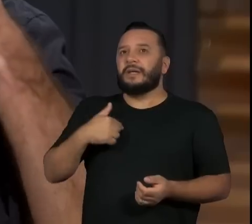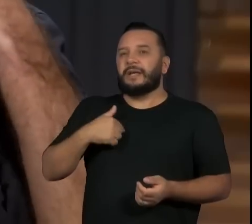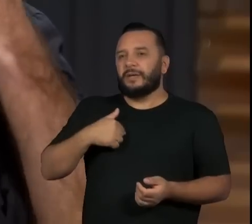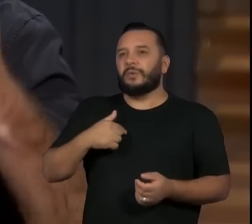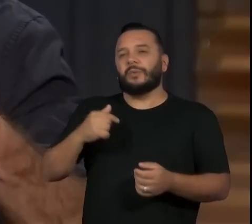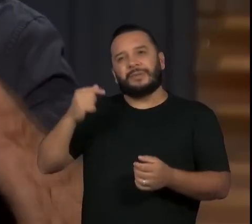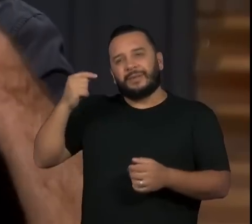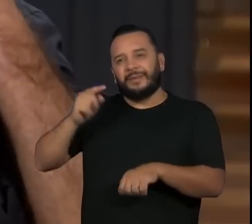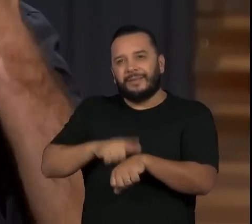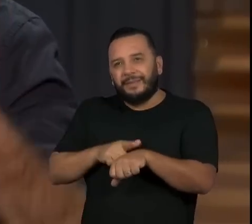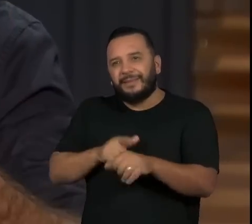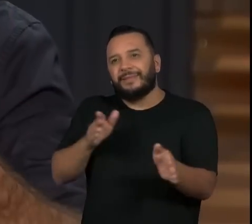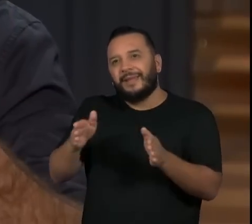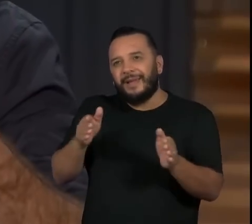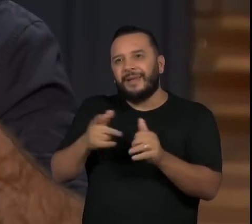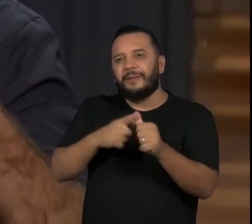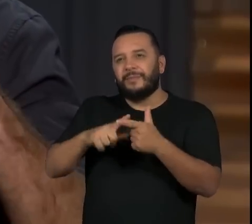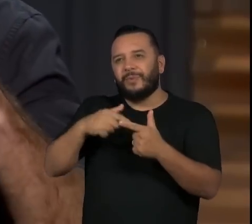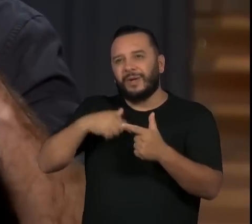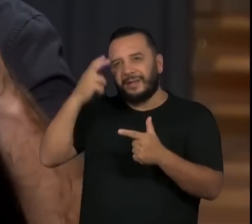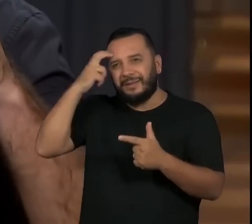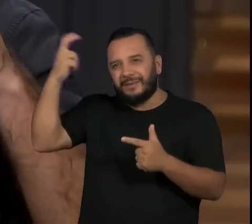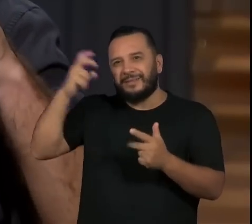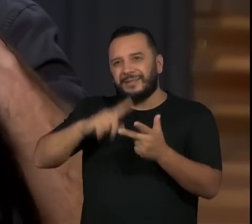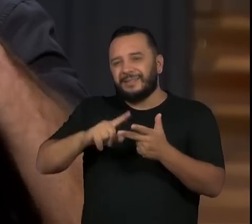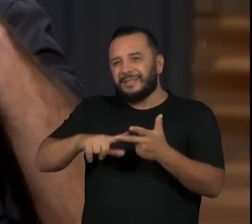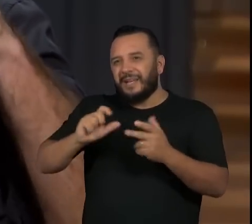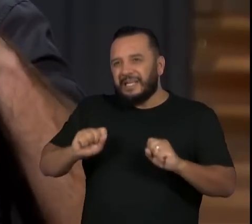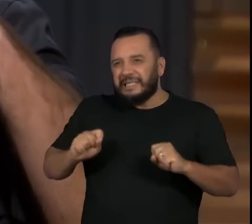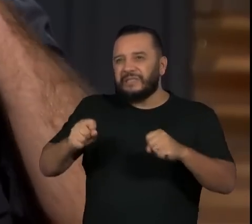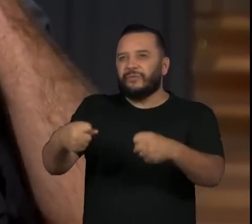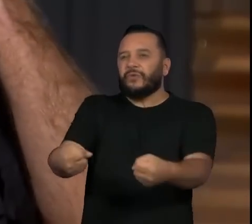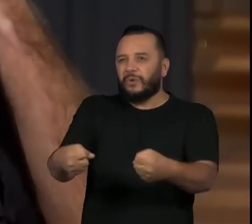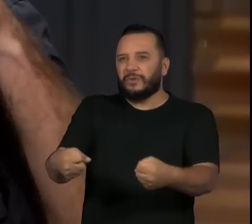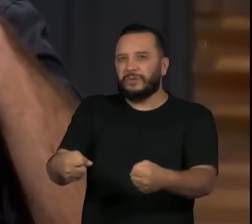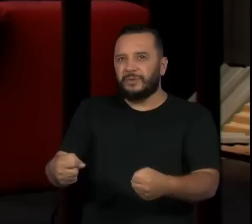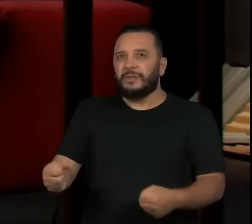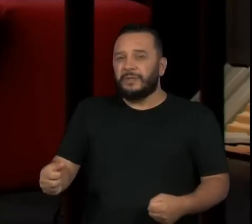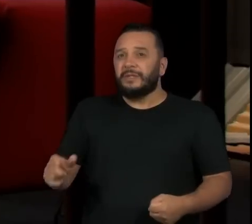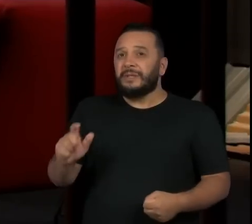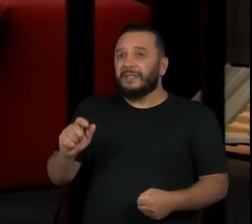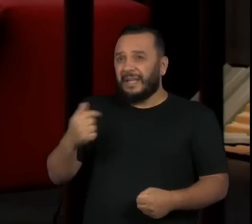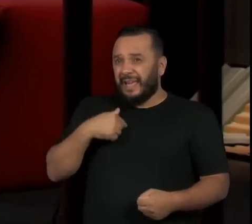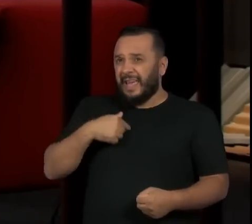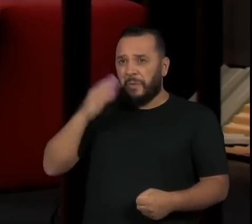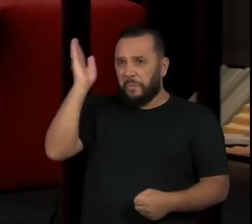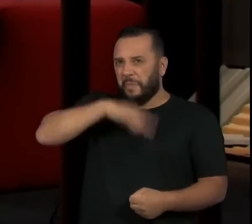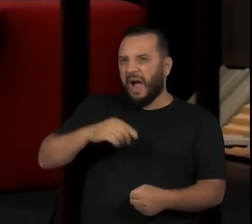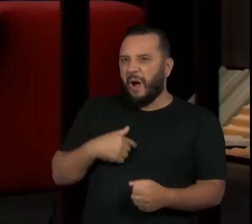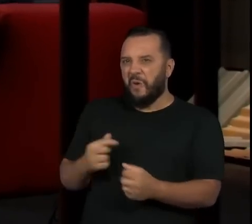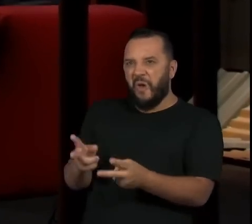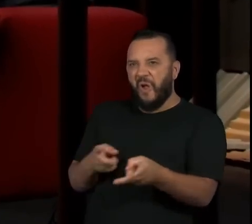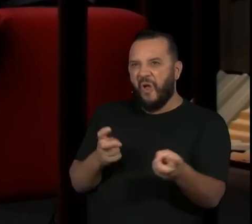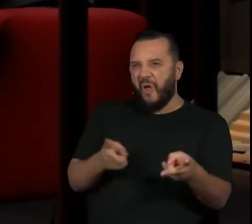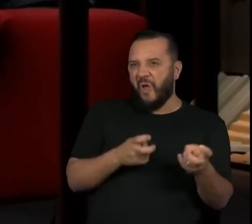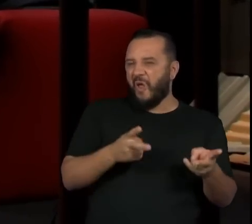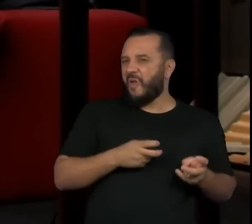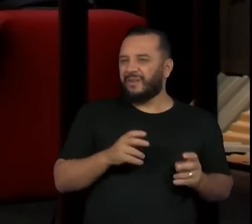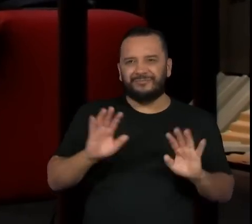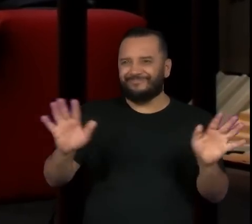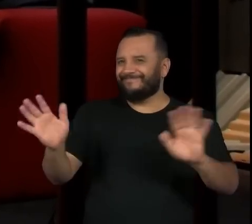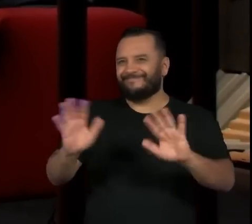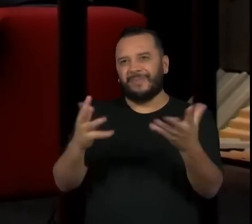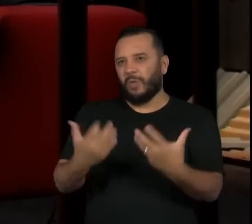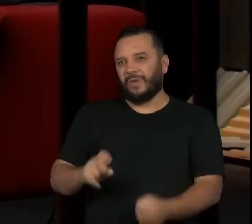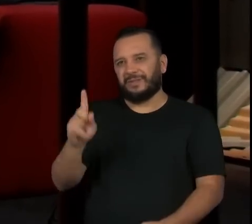tempo, a inteligência, o esforço pro lado que concentra a renda, pro vilão desse filme. Pro sistema. Eu consigo. Então,